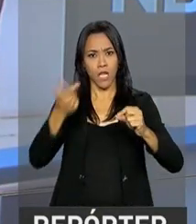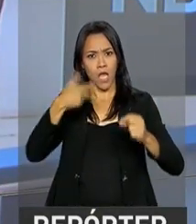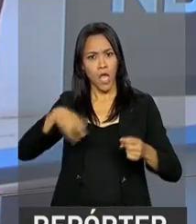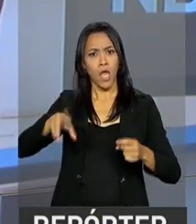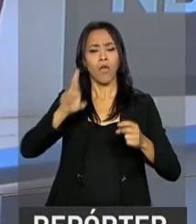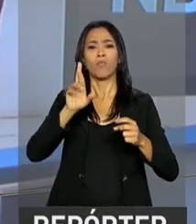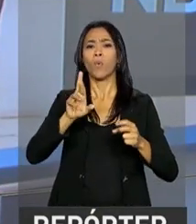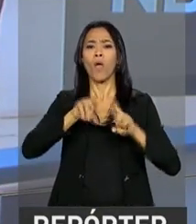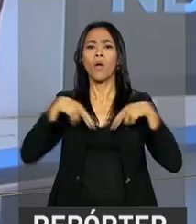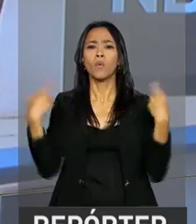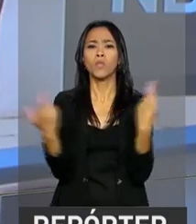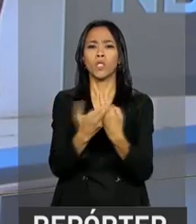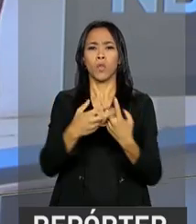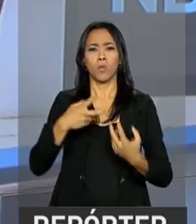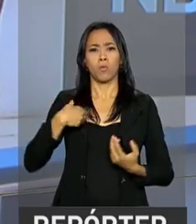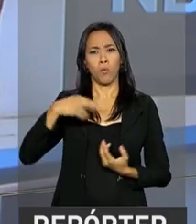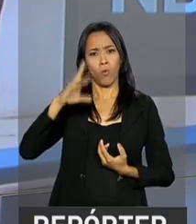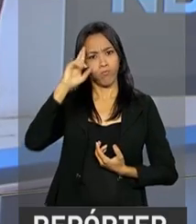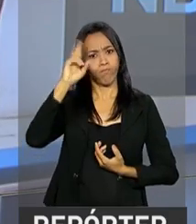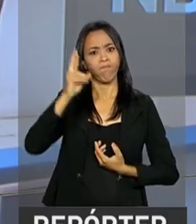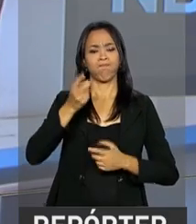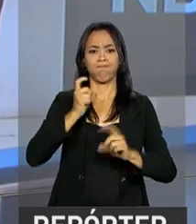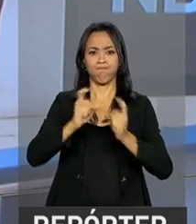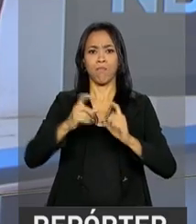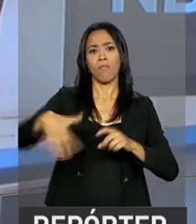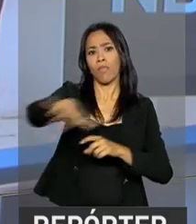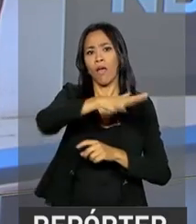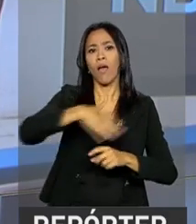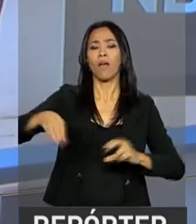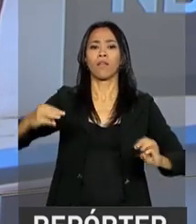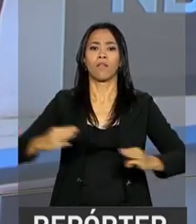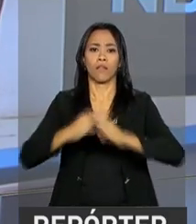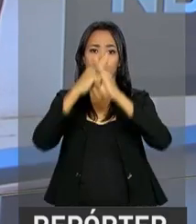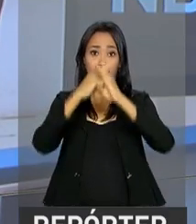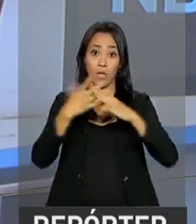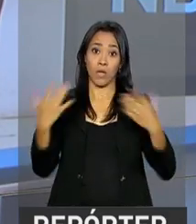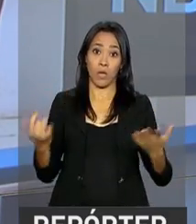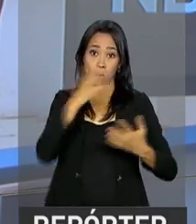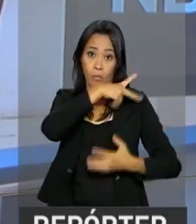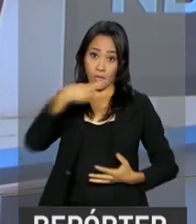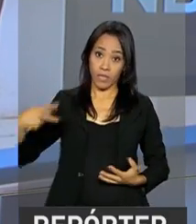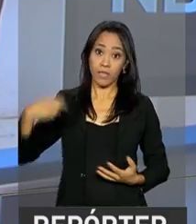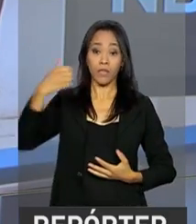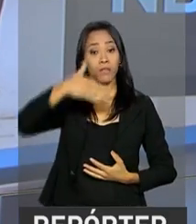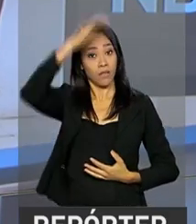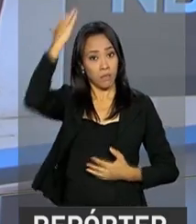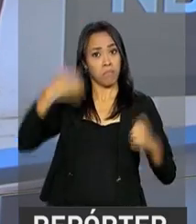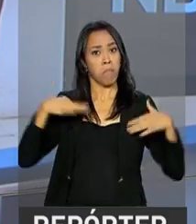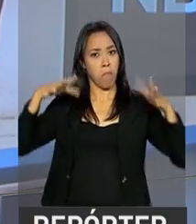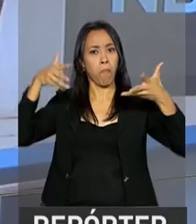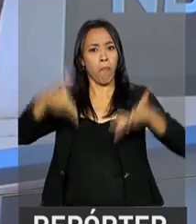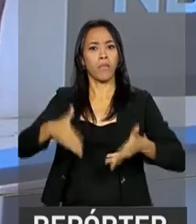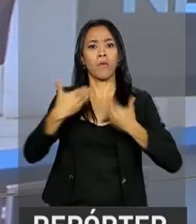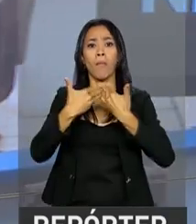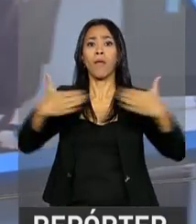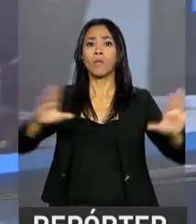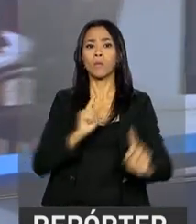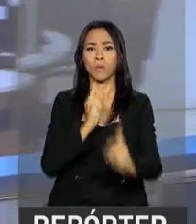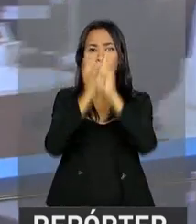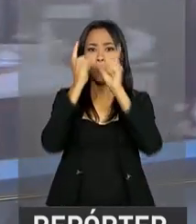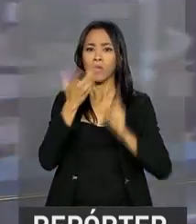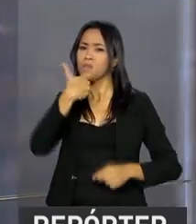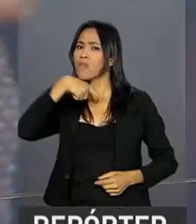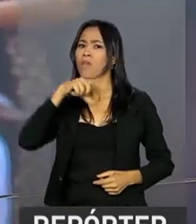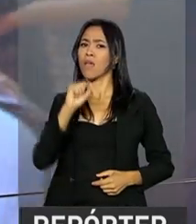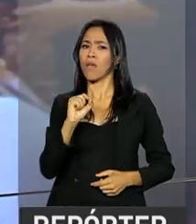nacionais e regionais da Caixa Econômica Federal o presidente Michel Temer participou da abertura do encontro agora pela manhã e